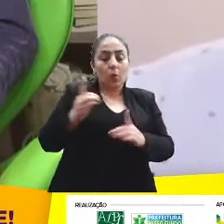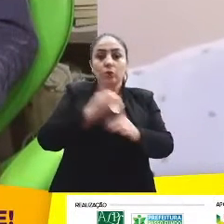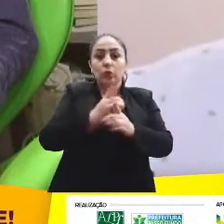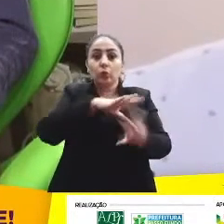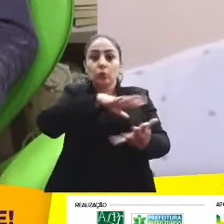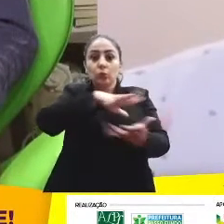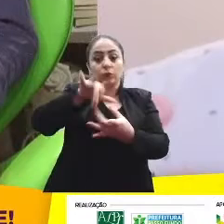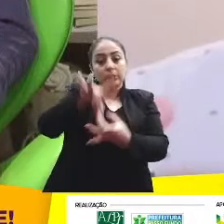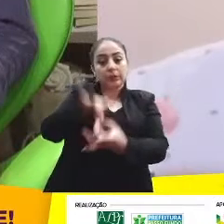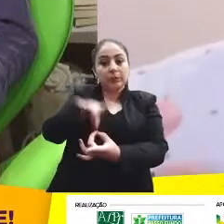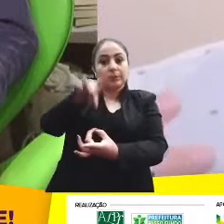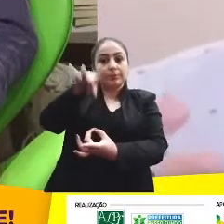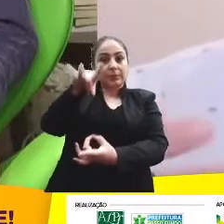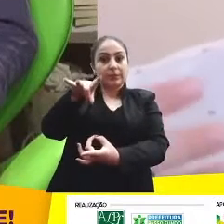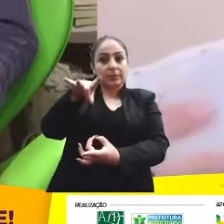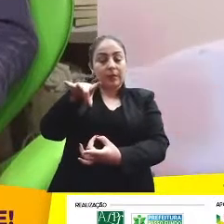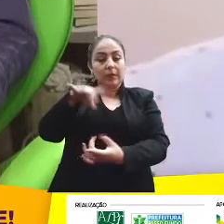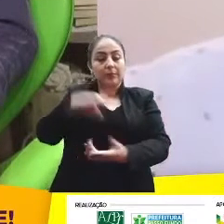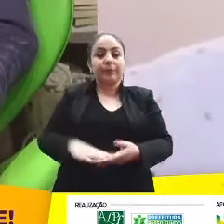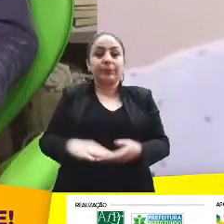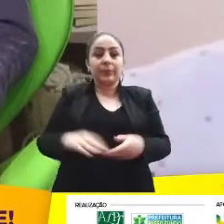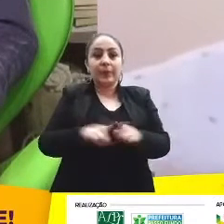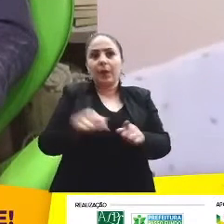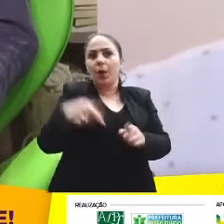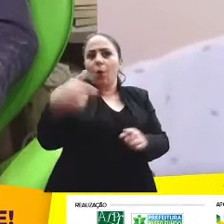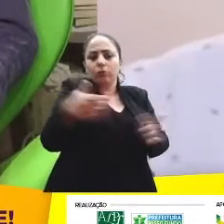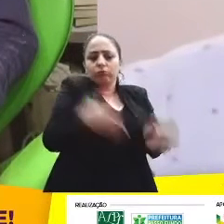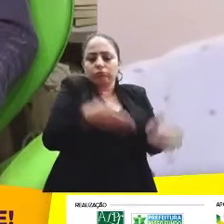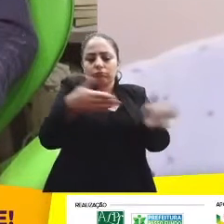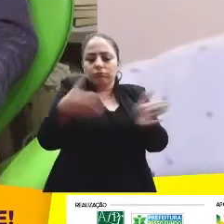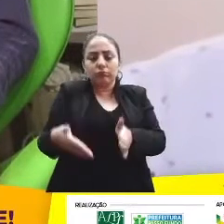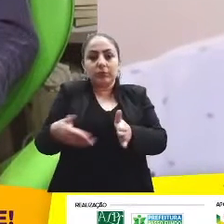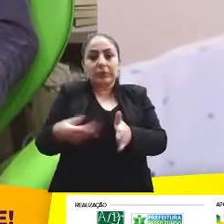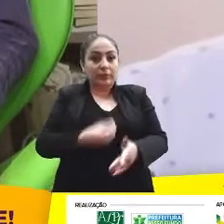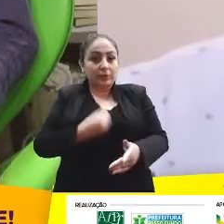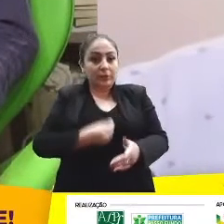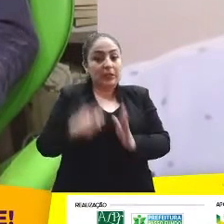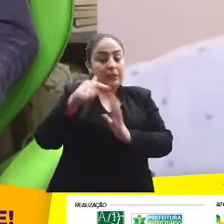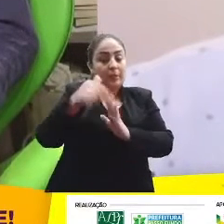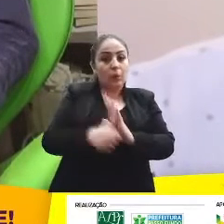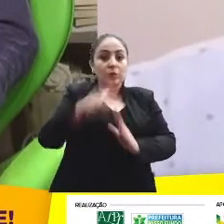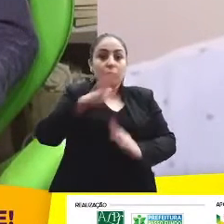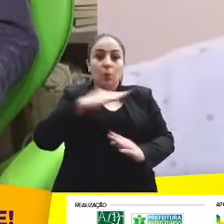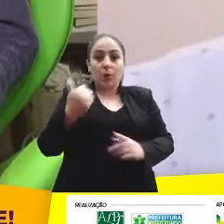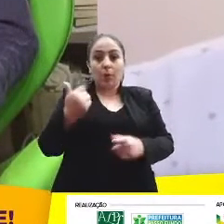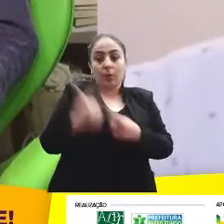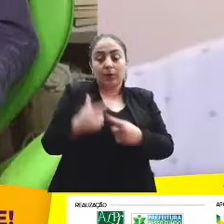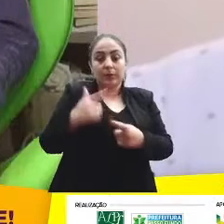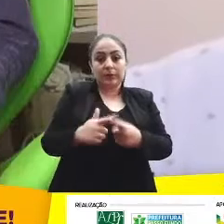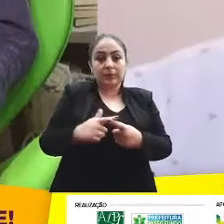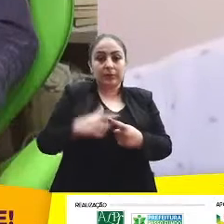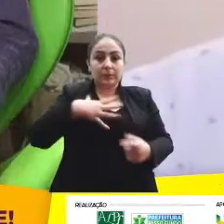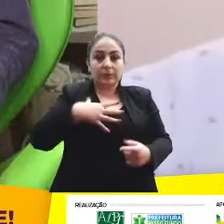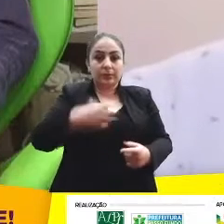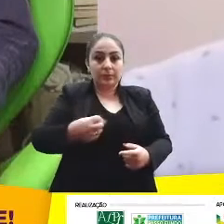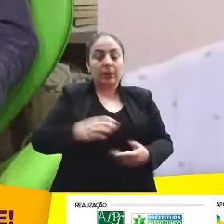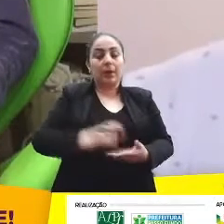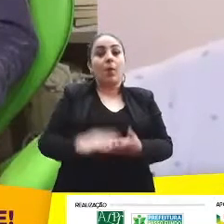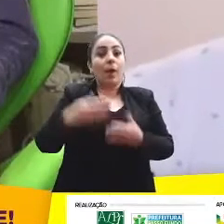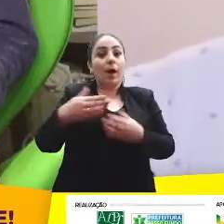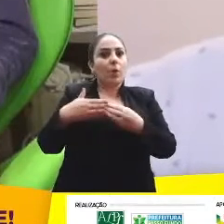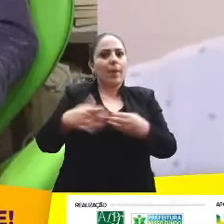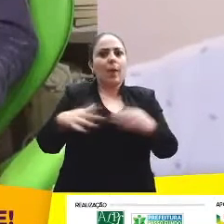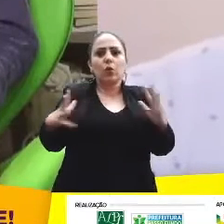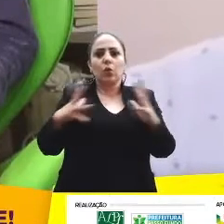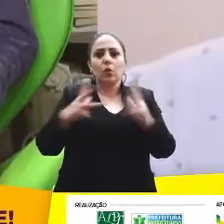mundo espiritual, então, na outra face da vida, após ele morrer por suicídio. Nós vamos acompanhar todas as passagens